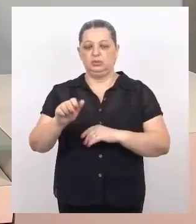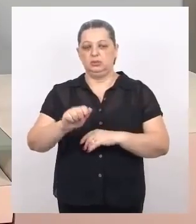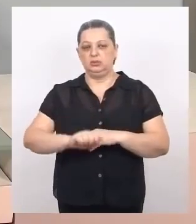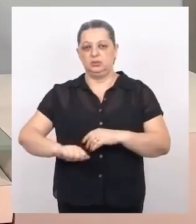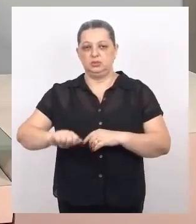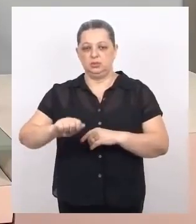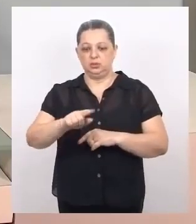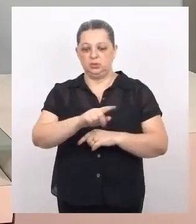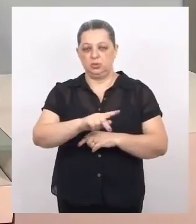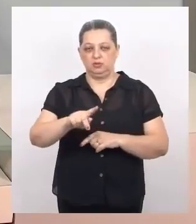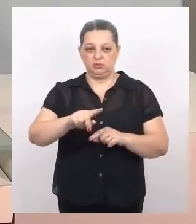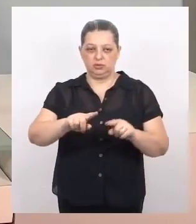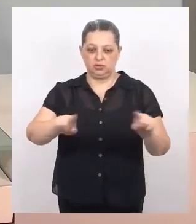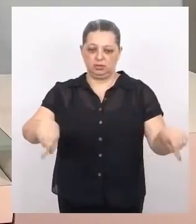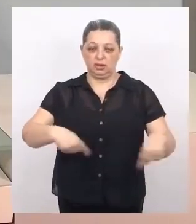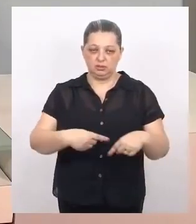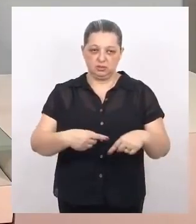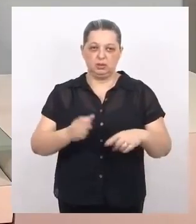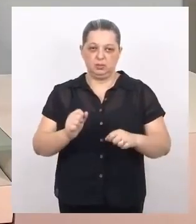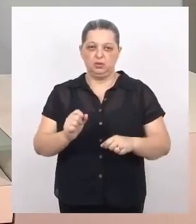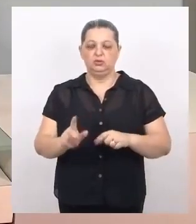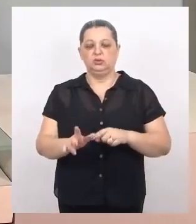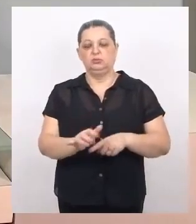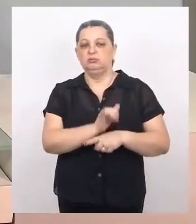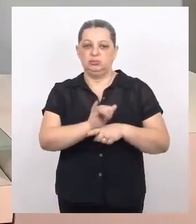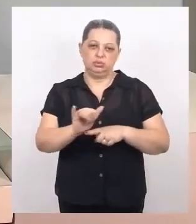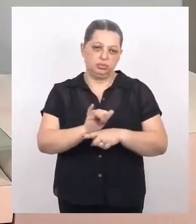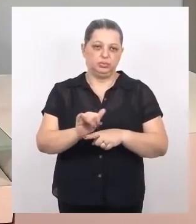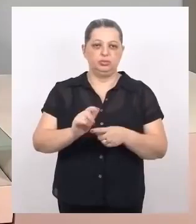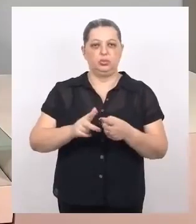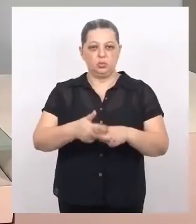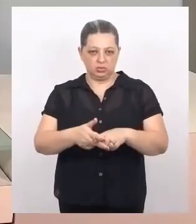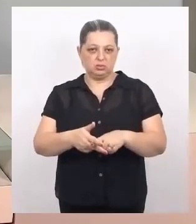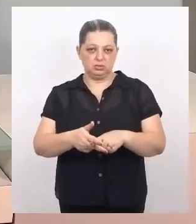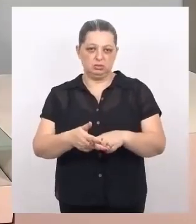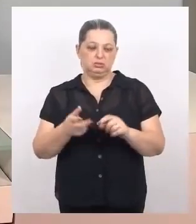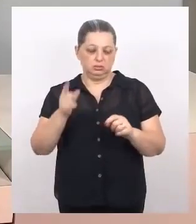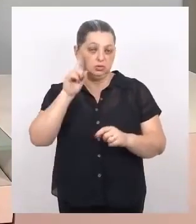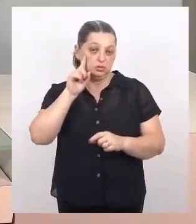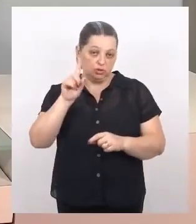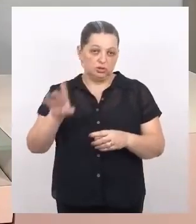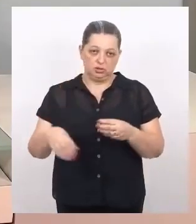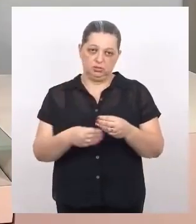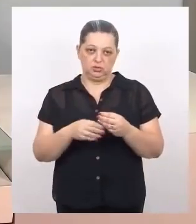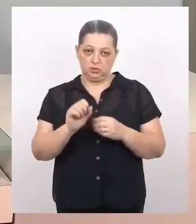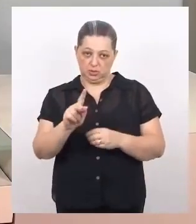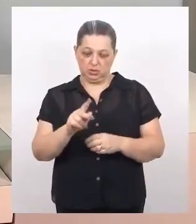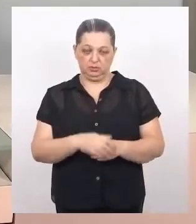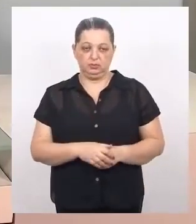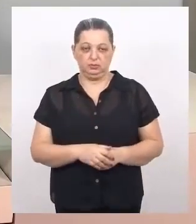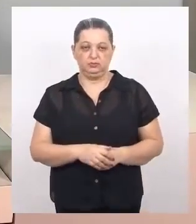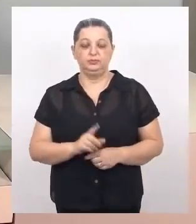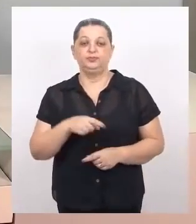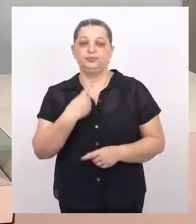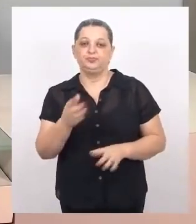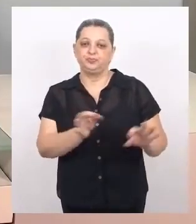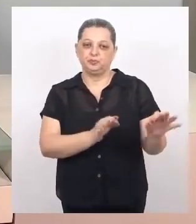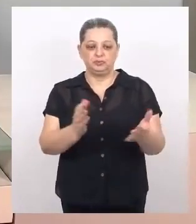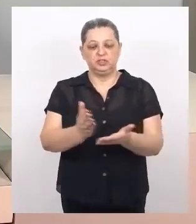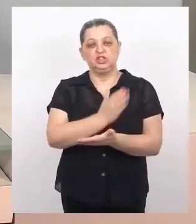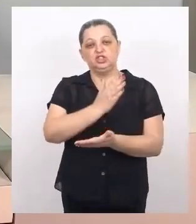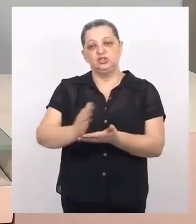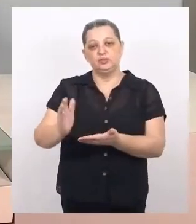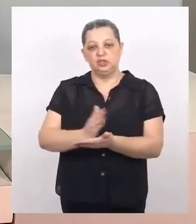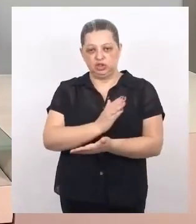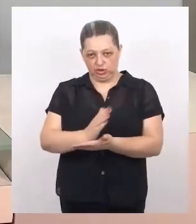vocês poderão fazer qualquer ajuste que, porventura, passou no dia da atribuição, tá bom? Então, a gente está dividindo esses dois